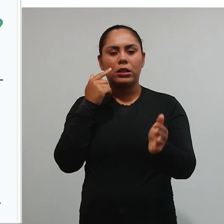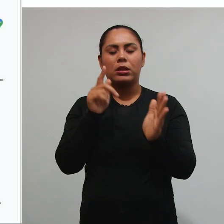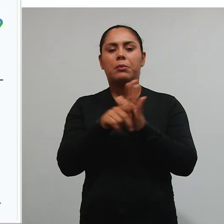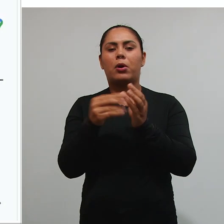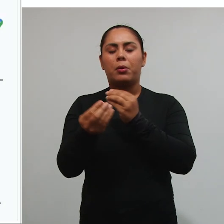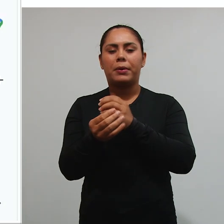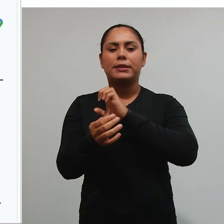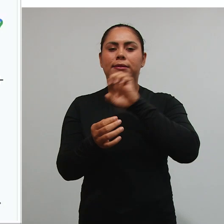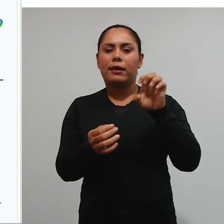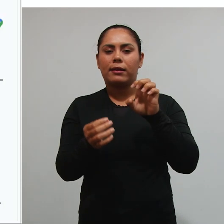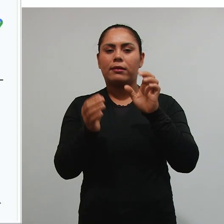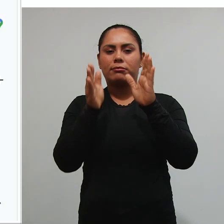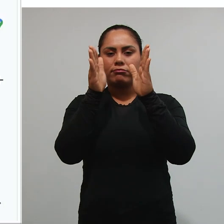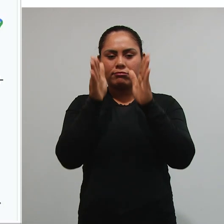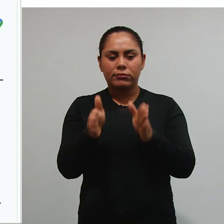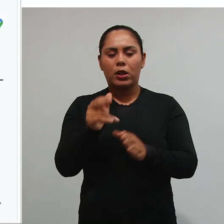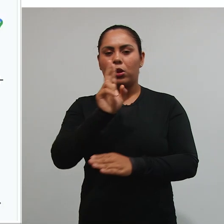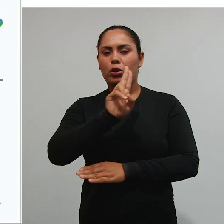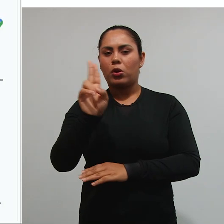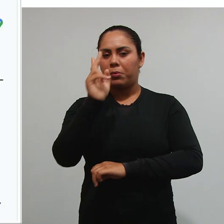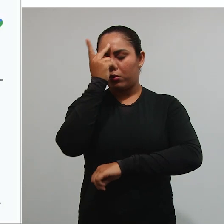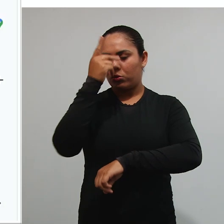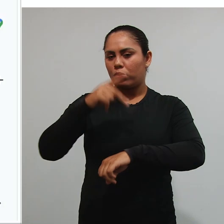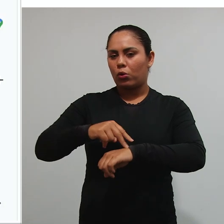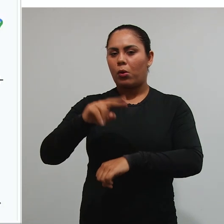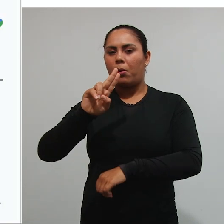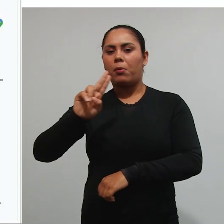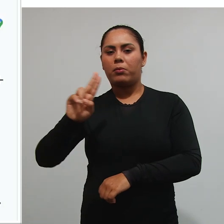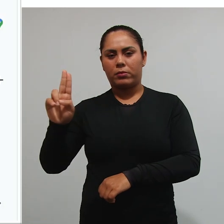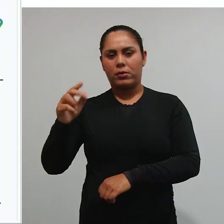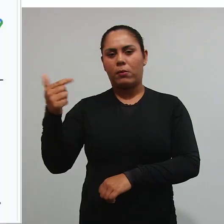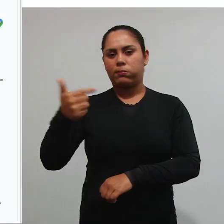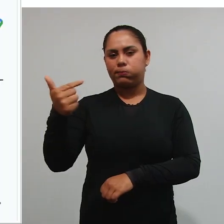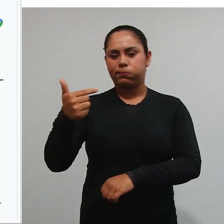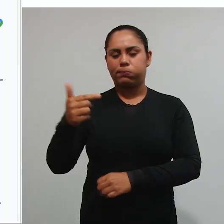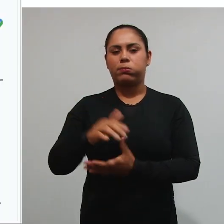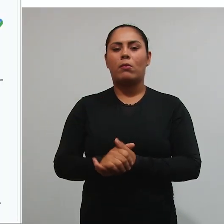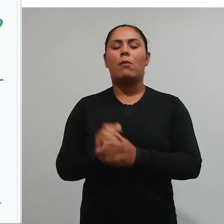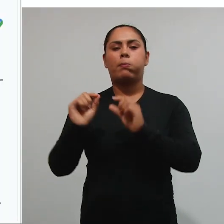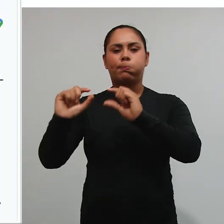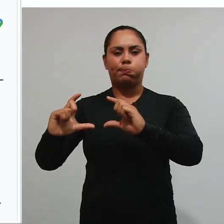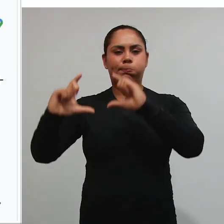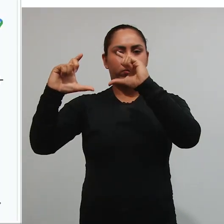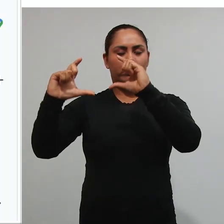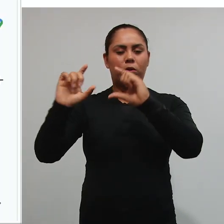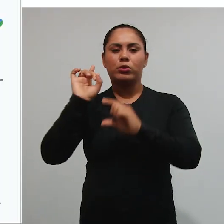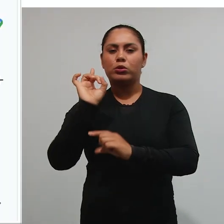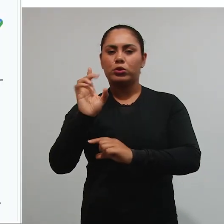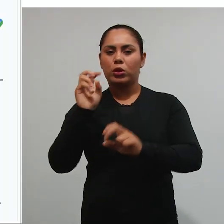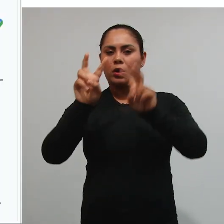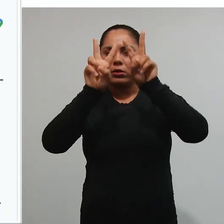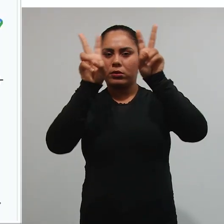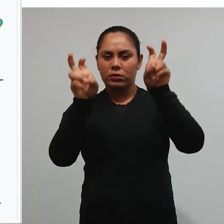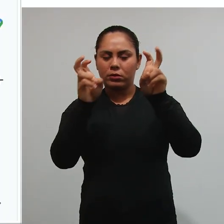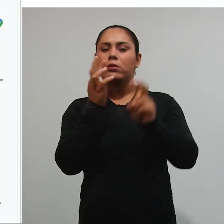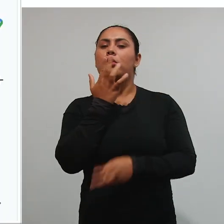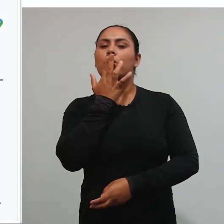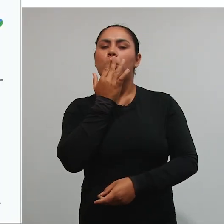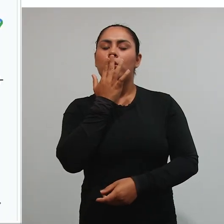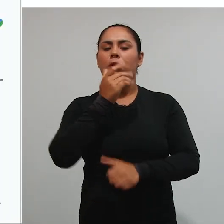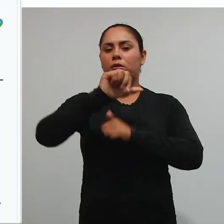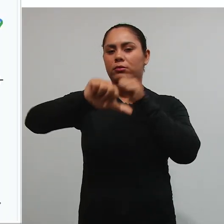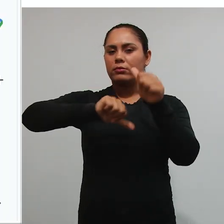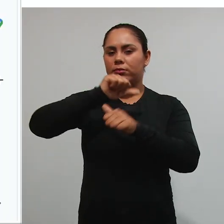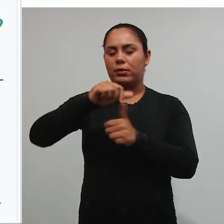à esquerda, nome do autor maiúscula e só o título em negrito,